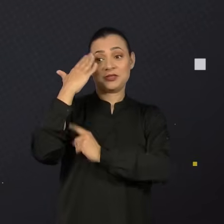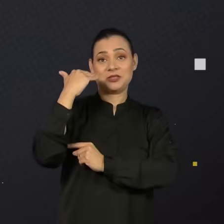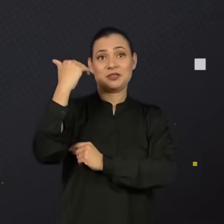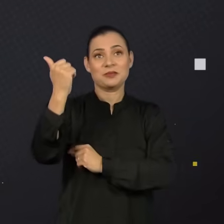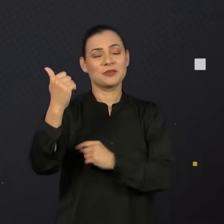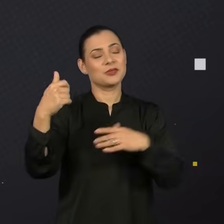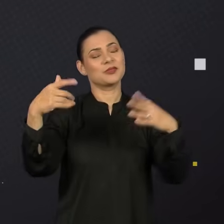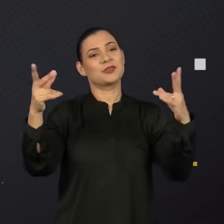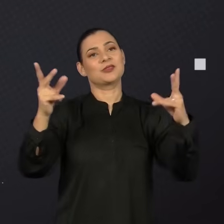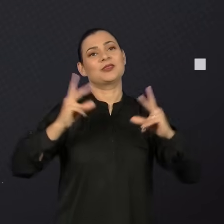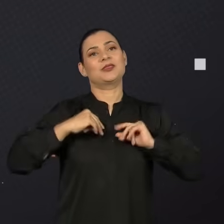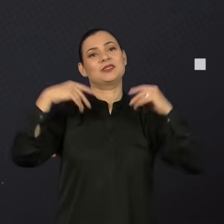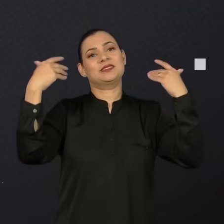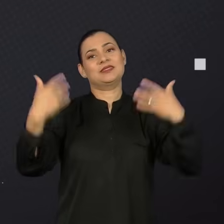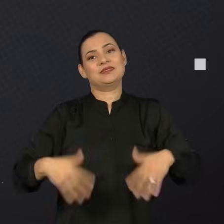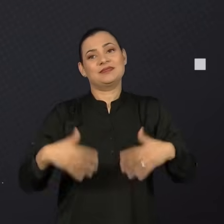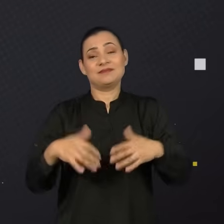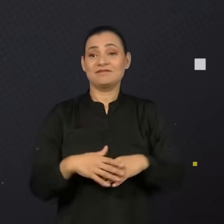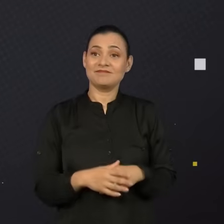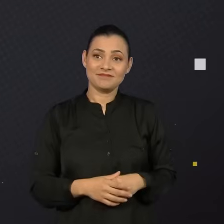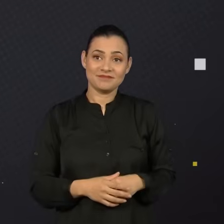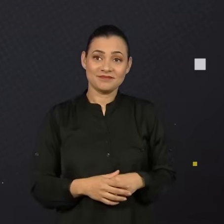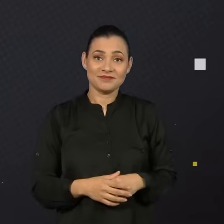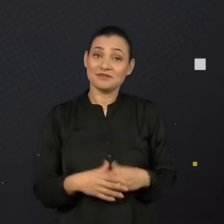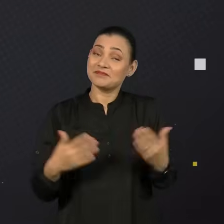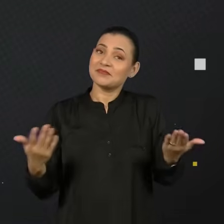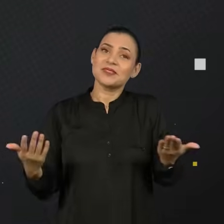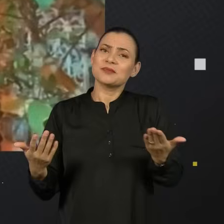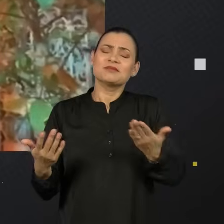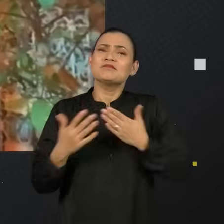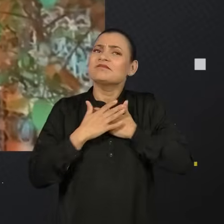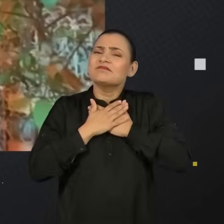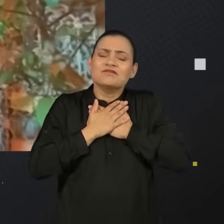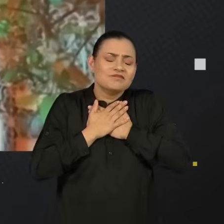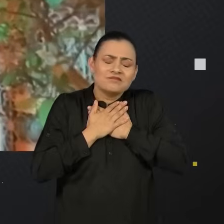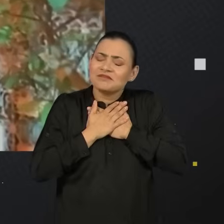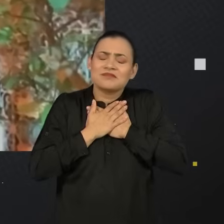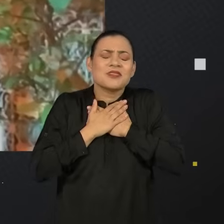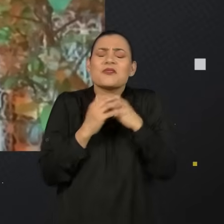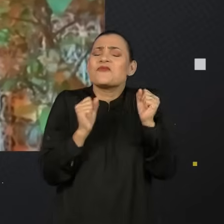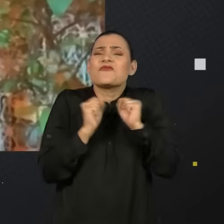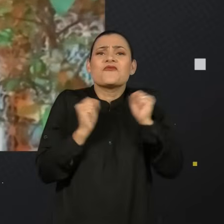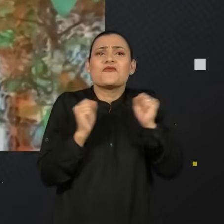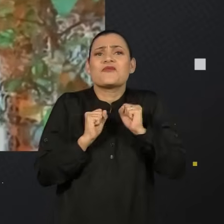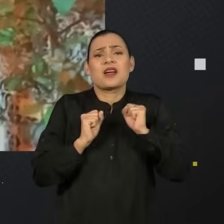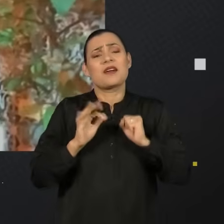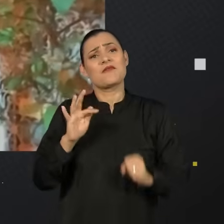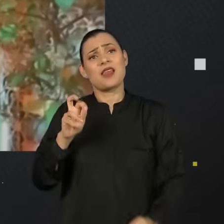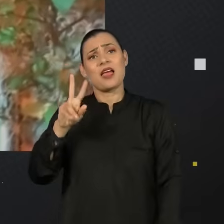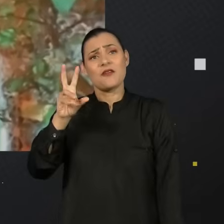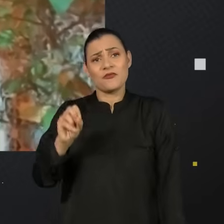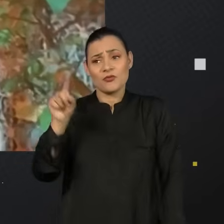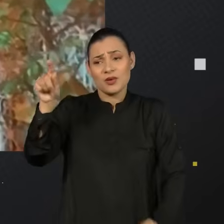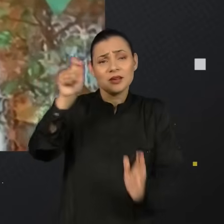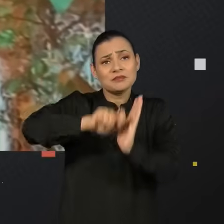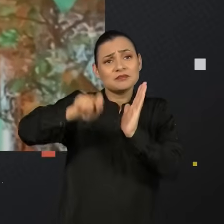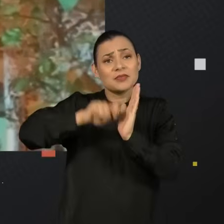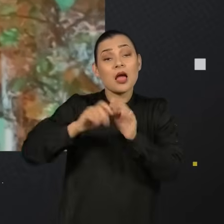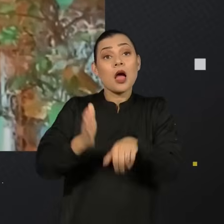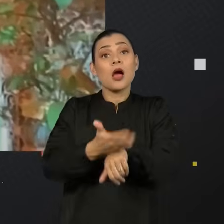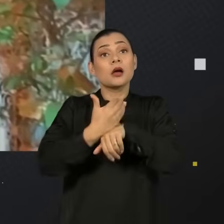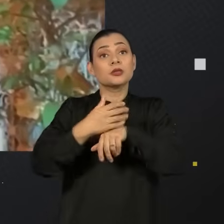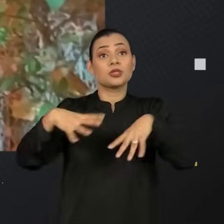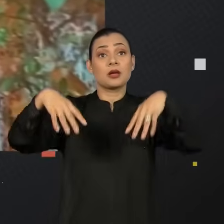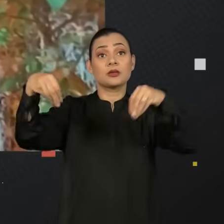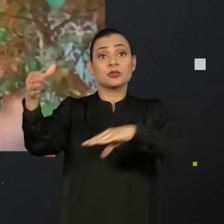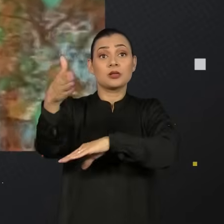Olha só. Então, como eu falar do Flávio de Souza, eu sou fã do Flávio de Souza, da dramaturgia do Flávio de Souza, muito antes do Castelo.